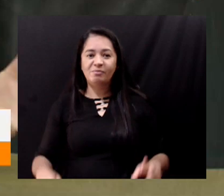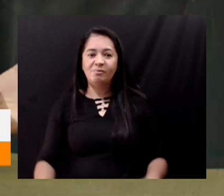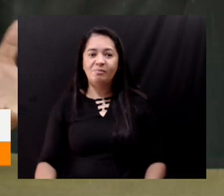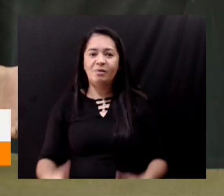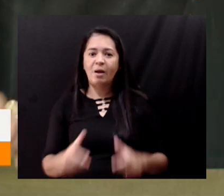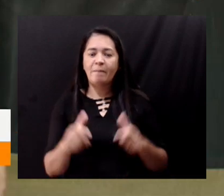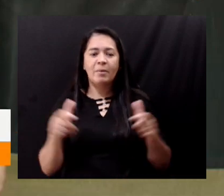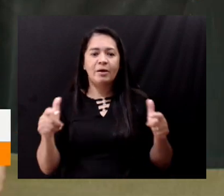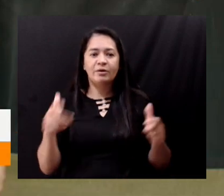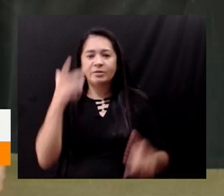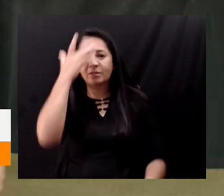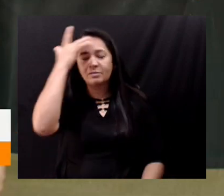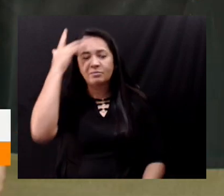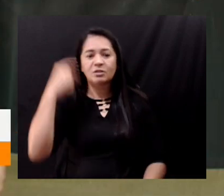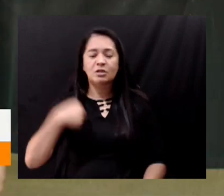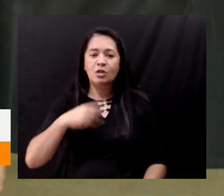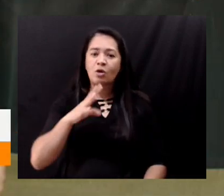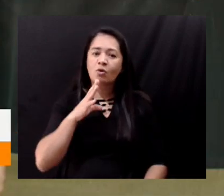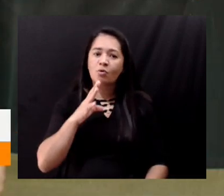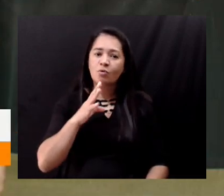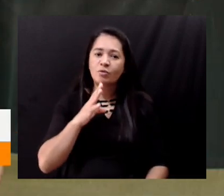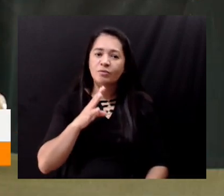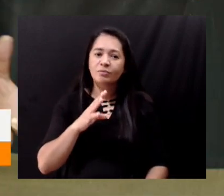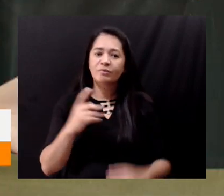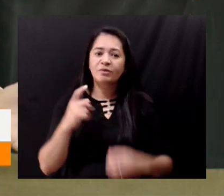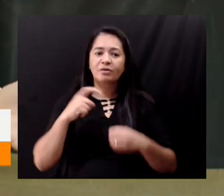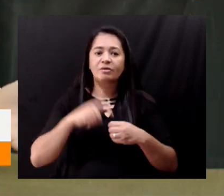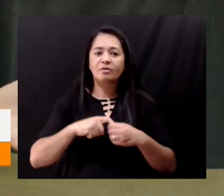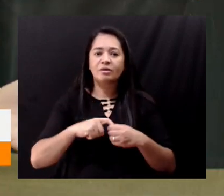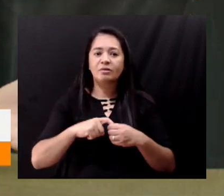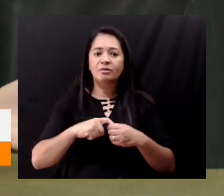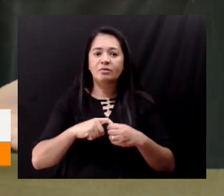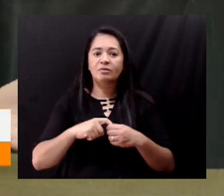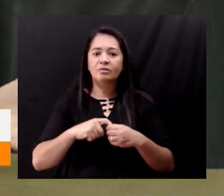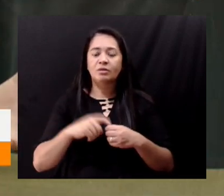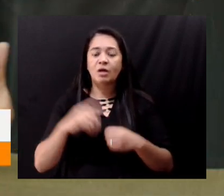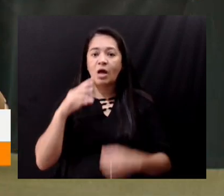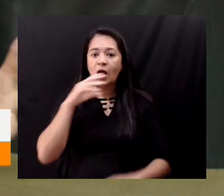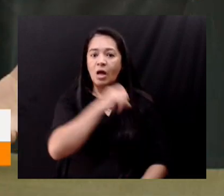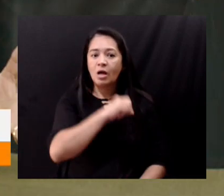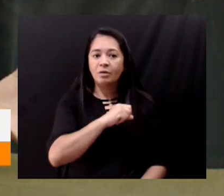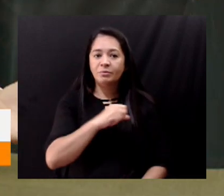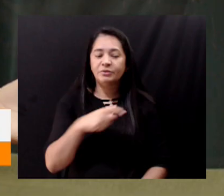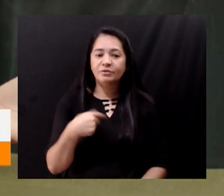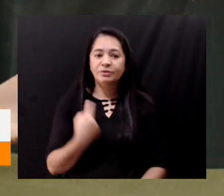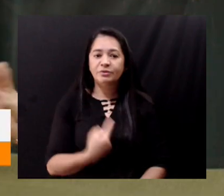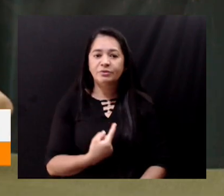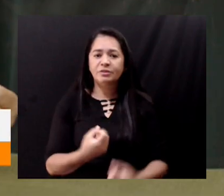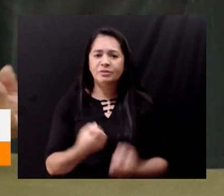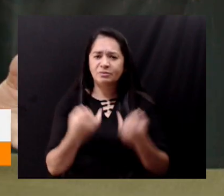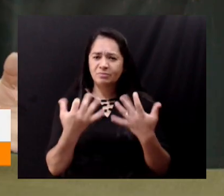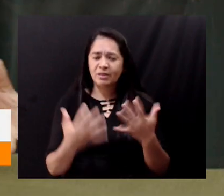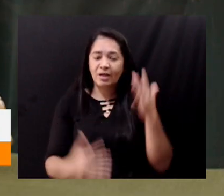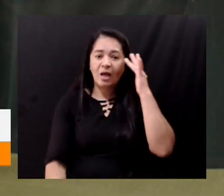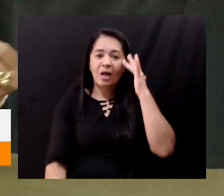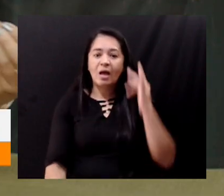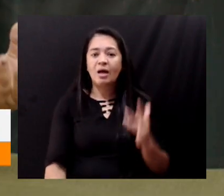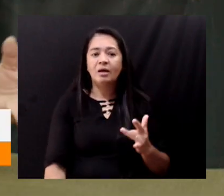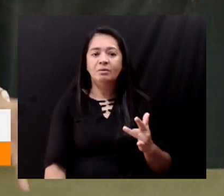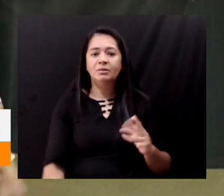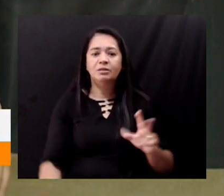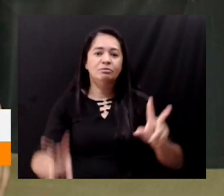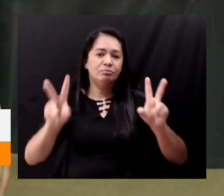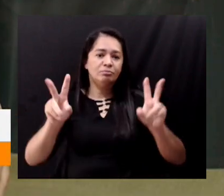conheço que fizeram intercâmbio voltaram voando. E aí a gente vai falar amanhã sobre isso, né? Qual é o impacto? O